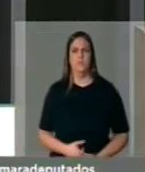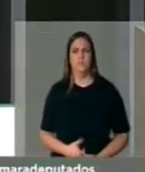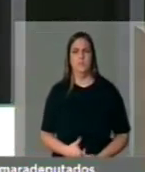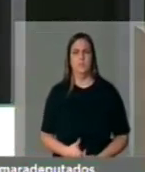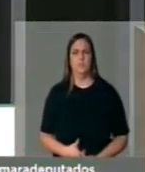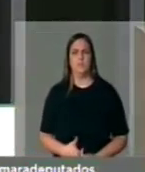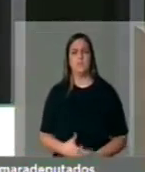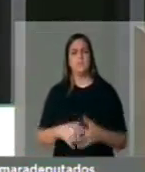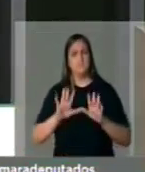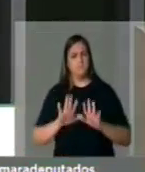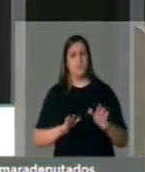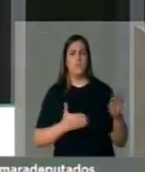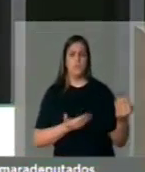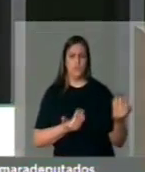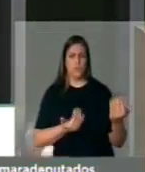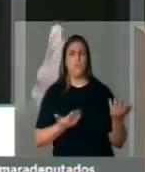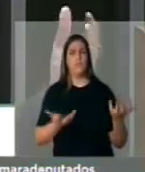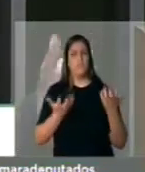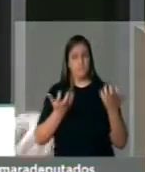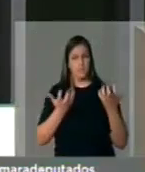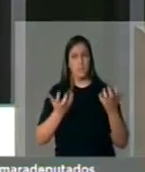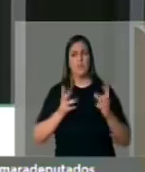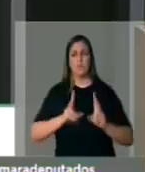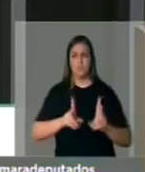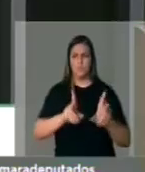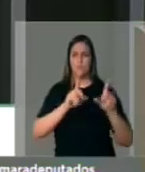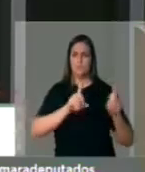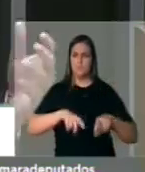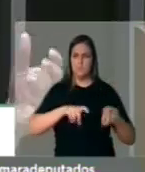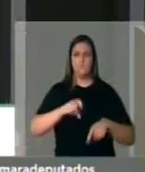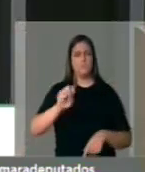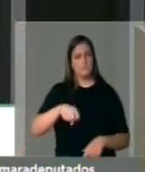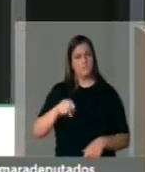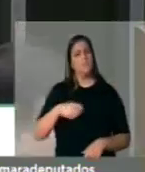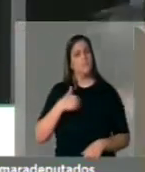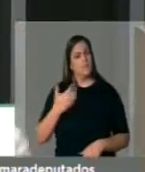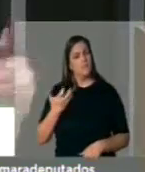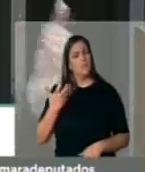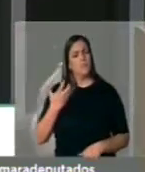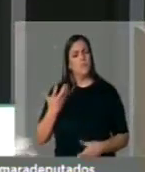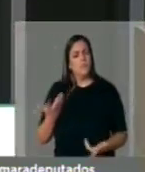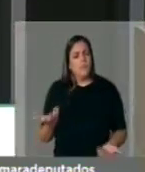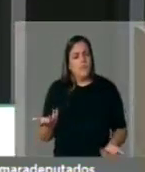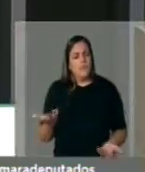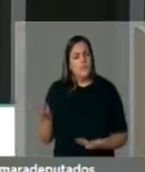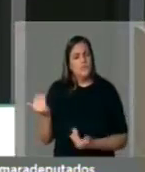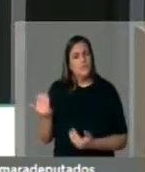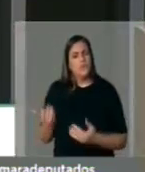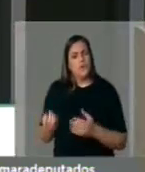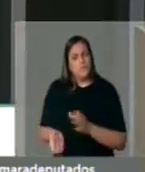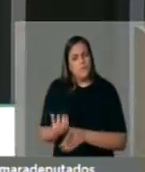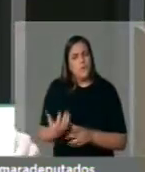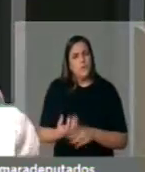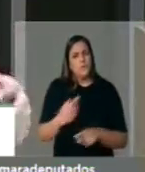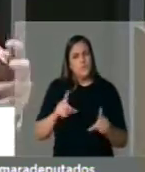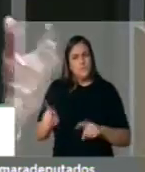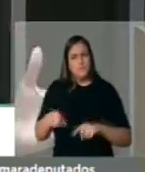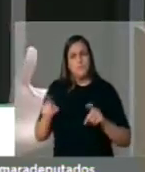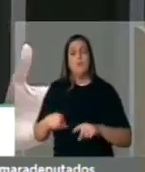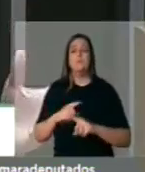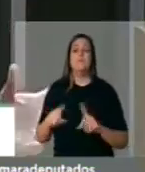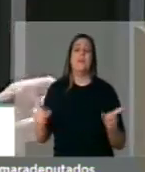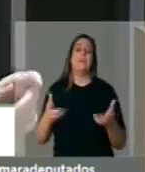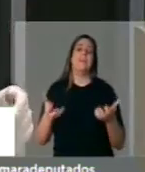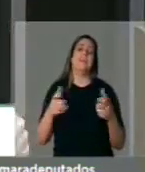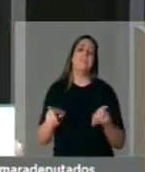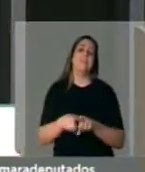jovens querem permanecer no campo, querem permanecer na agricultura, querem produzir, mas não querem só produzir, querem também